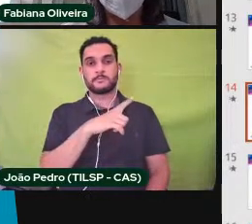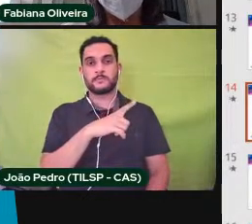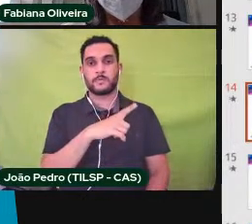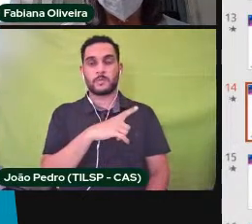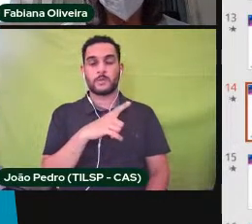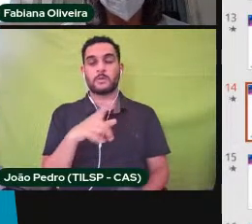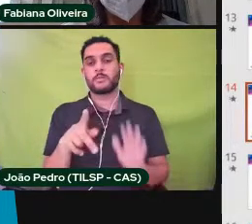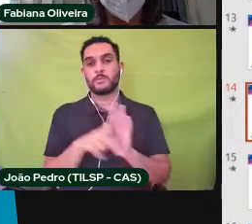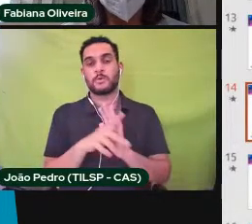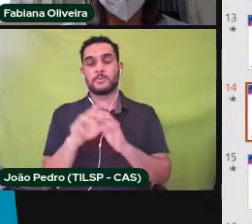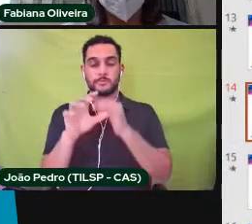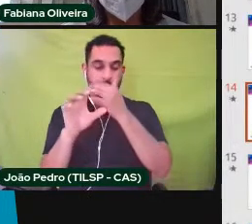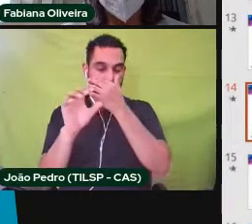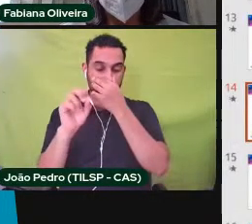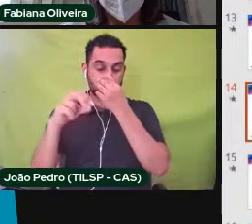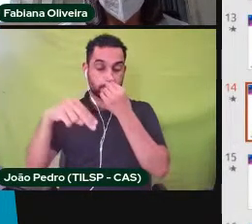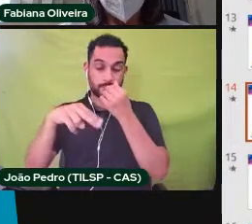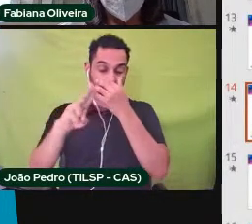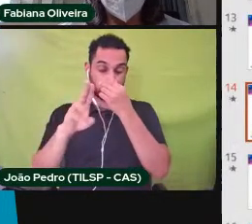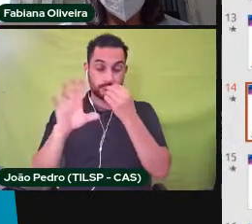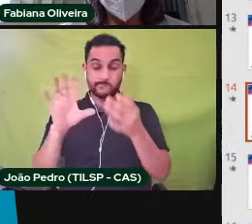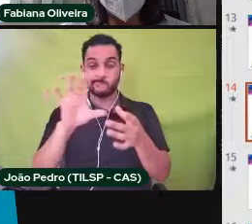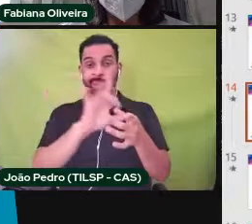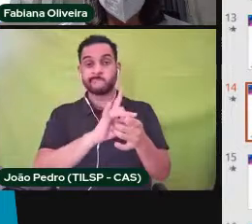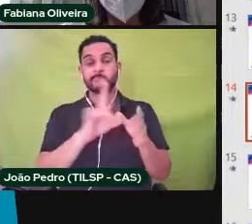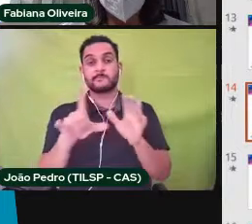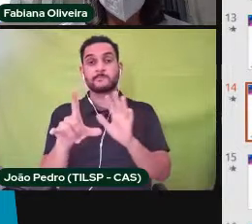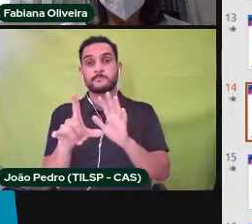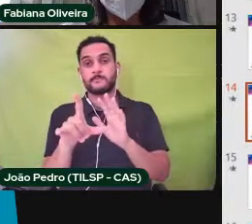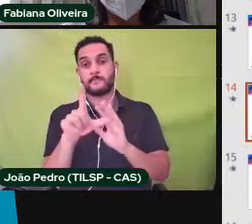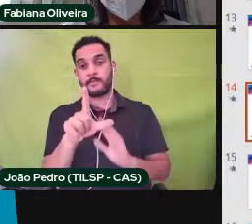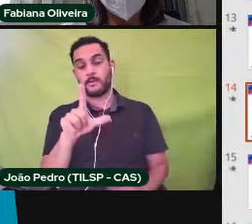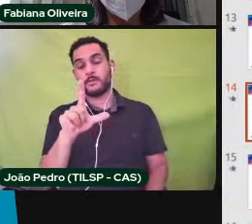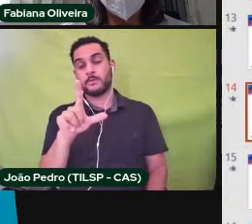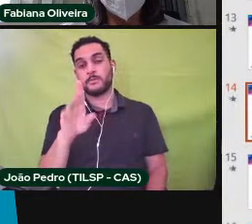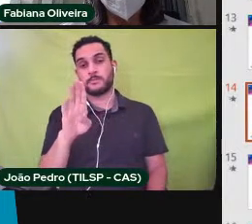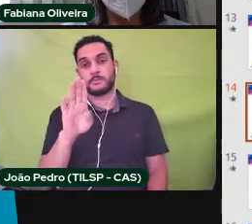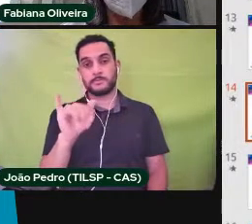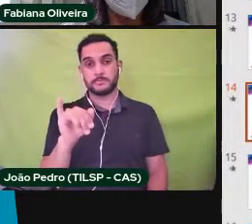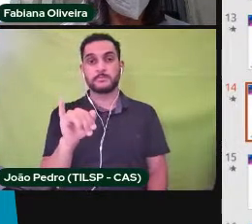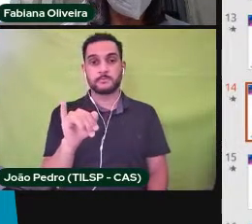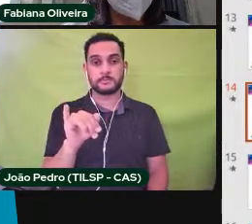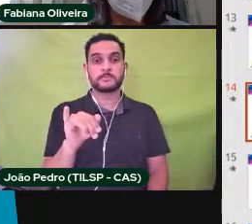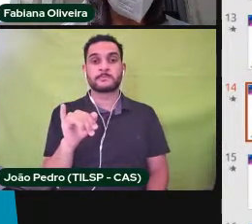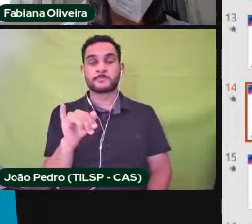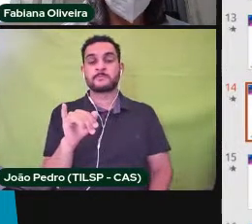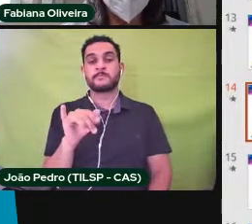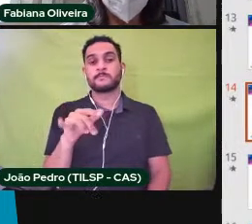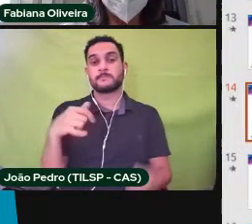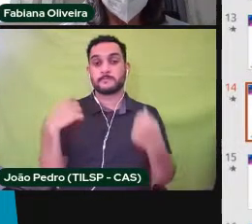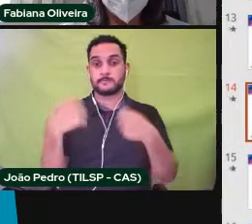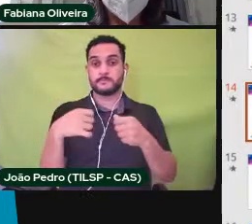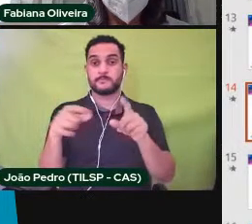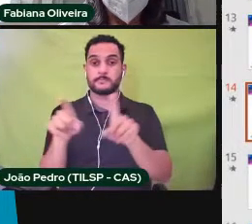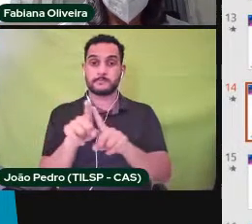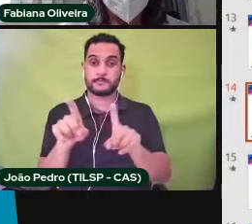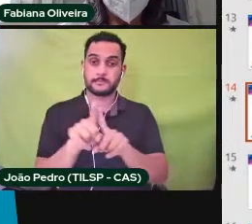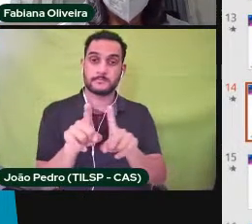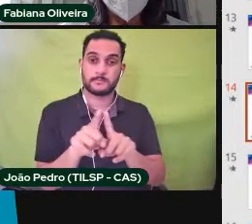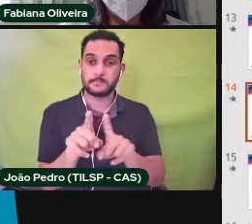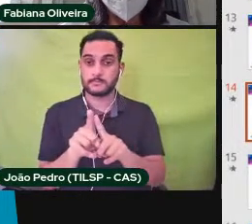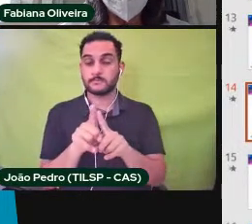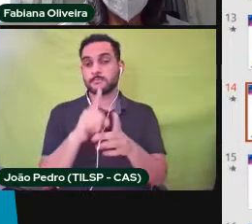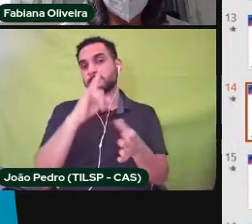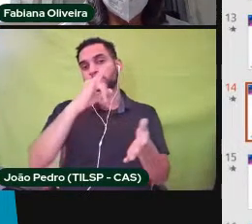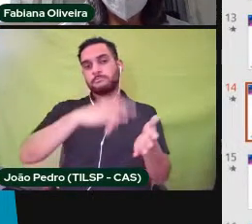pela LBI de 2015. Uma outra questão é que nós precisamos nos documentar.